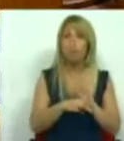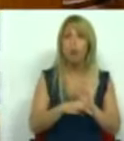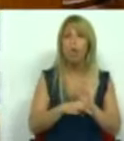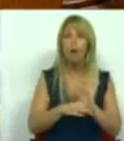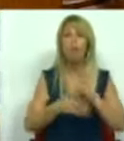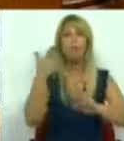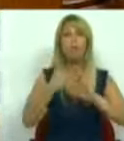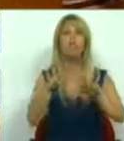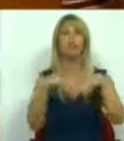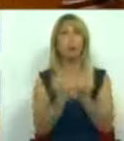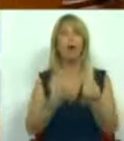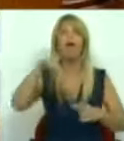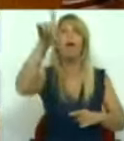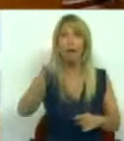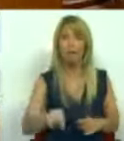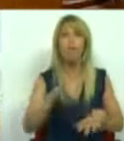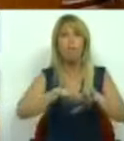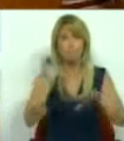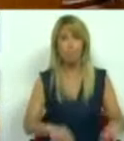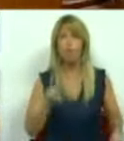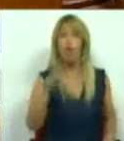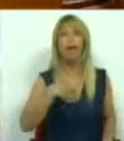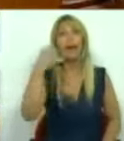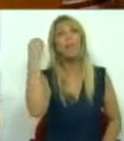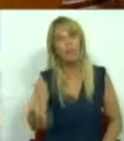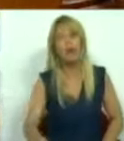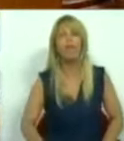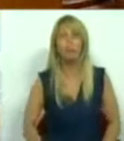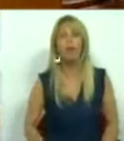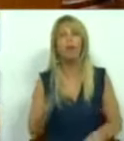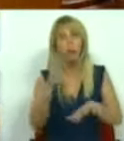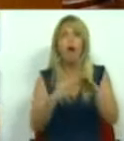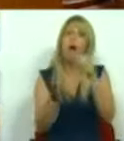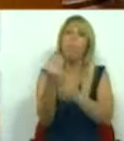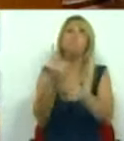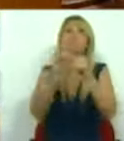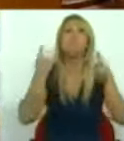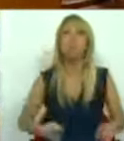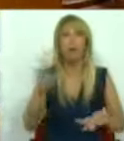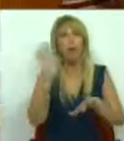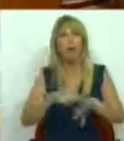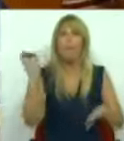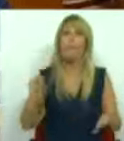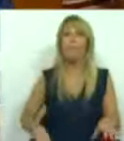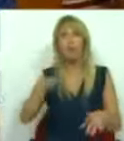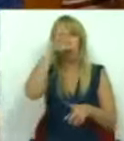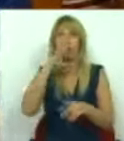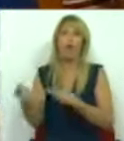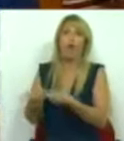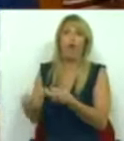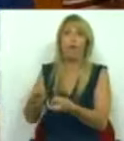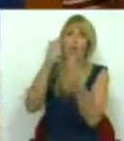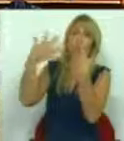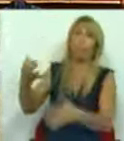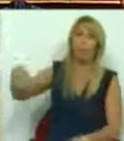é também, e por essa razão, lamentavelmente, filho da inenarrável governação socialista da última meia década.